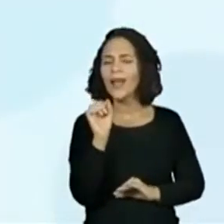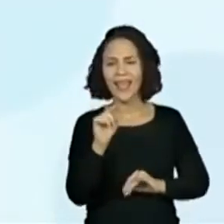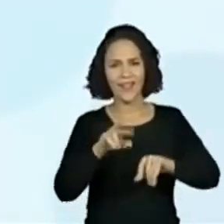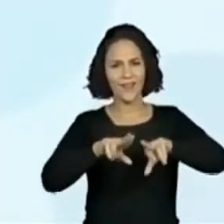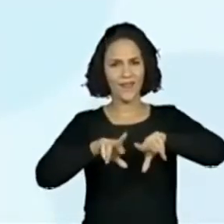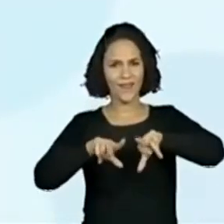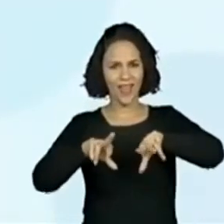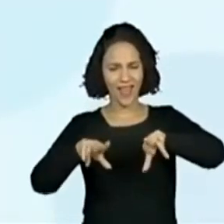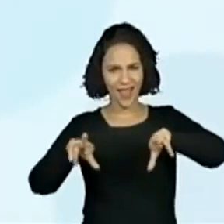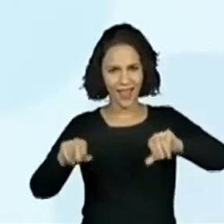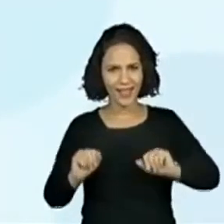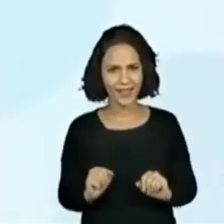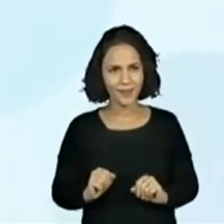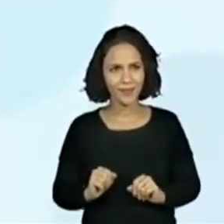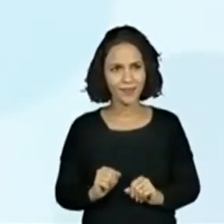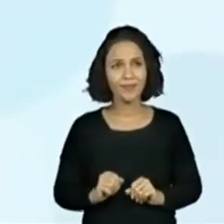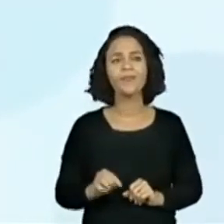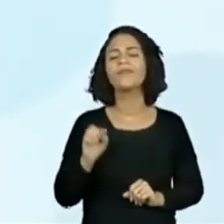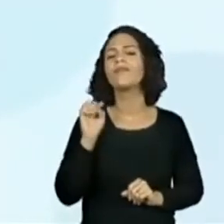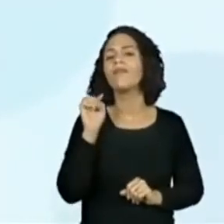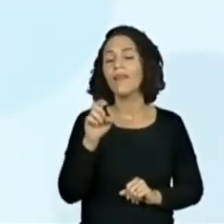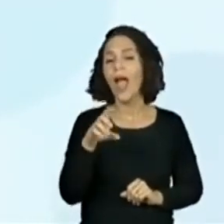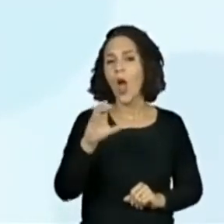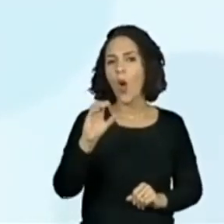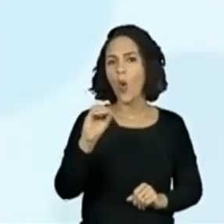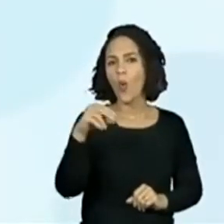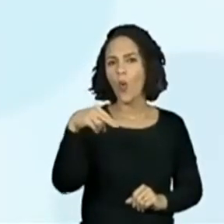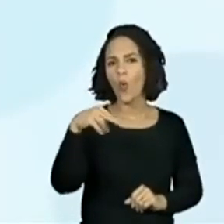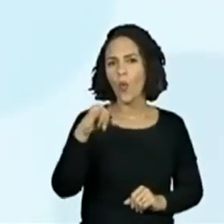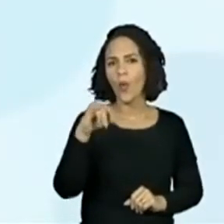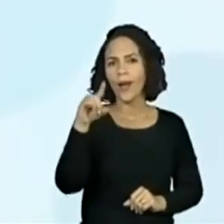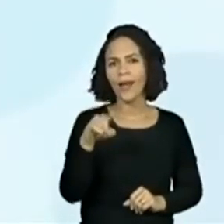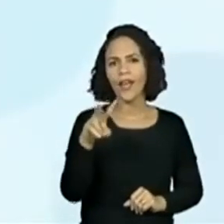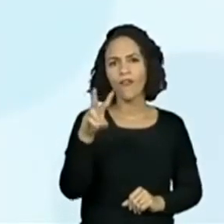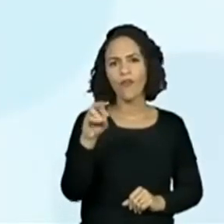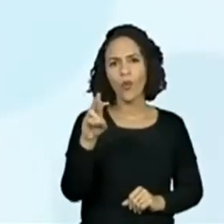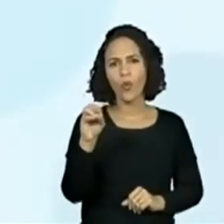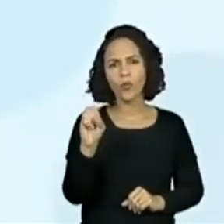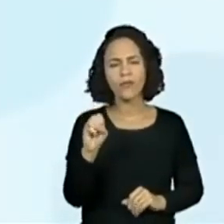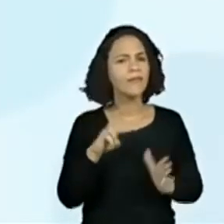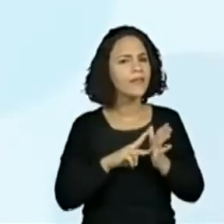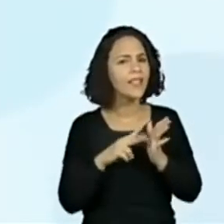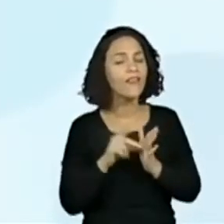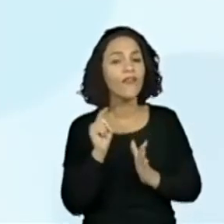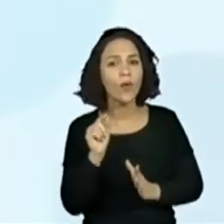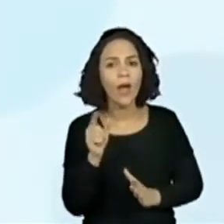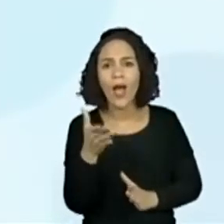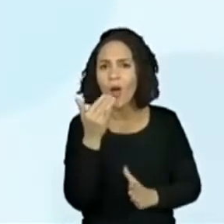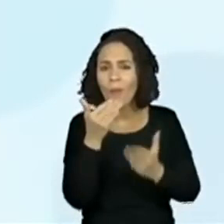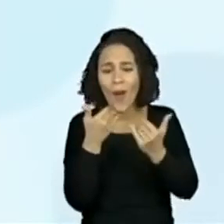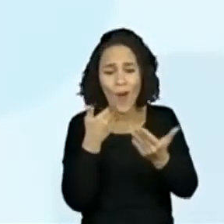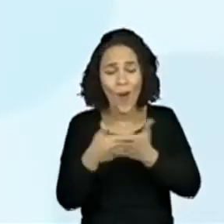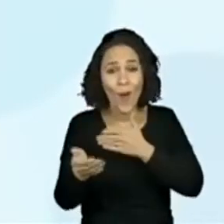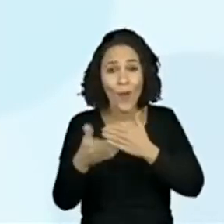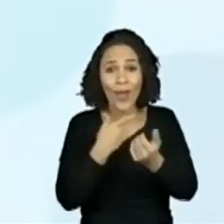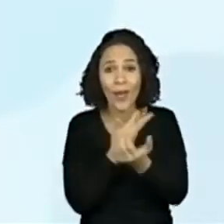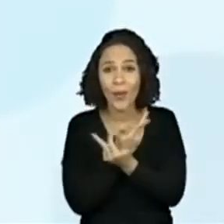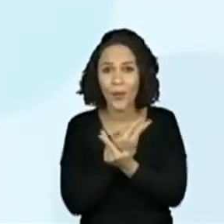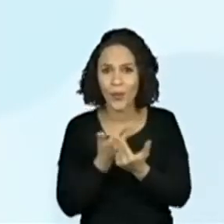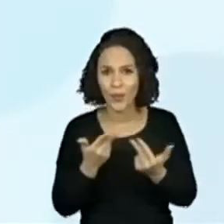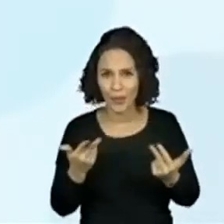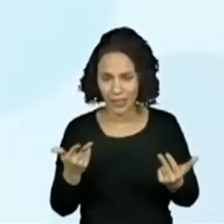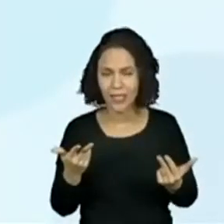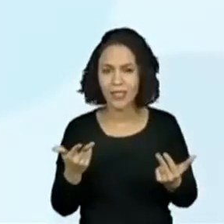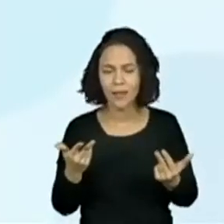variada. As baratas são insetos onívoros, ou seja, comem qualquer coisa,